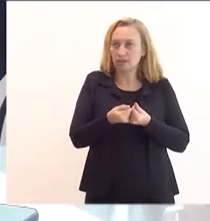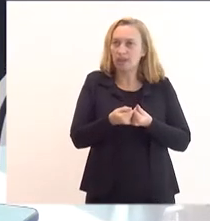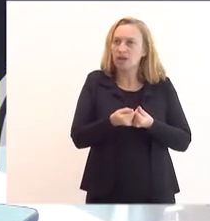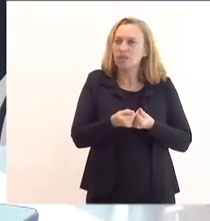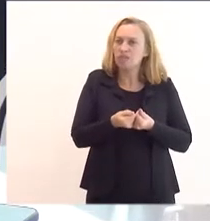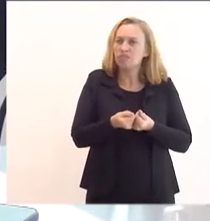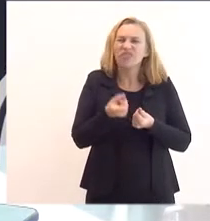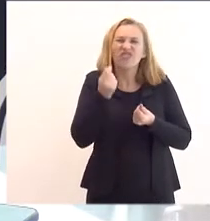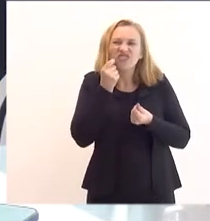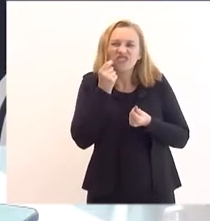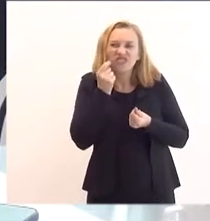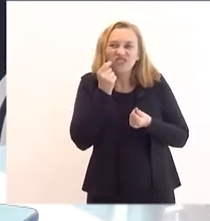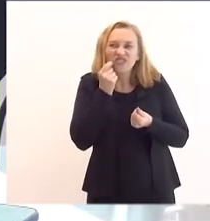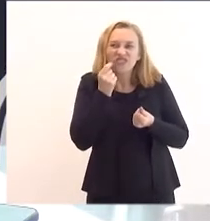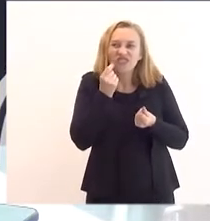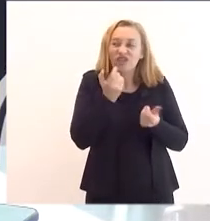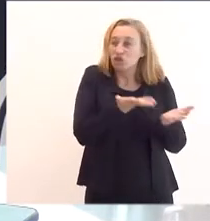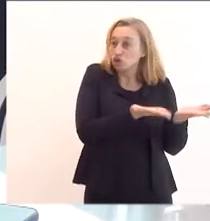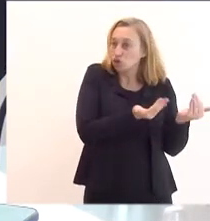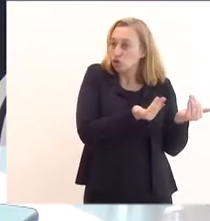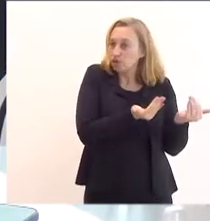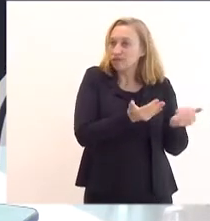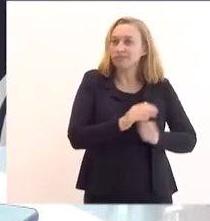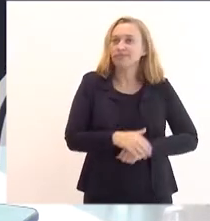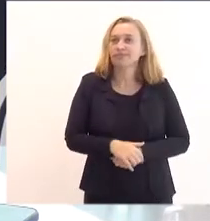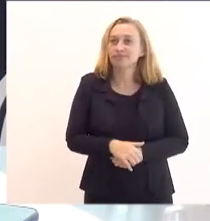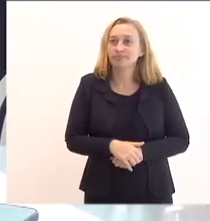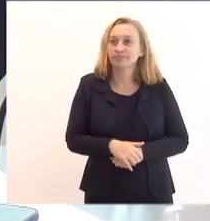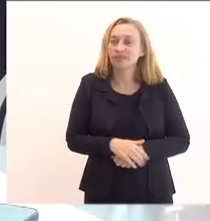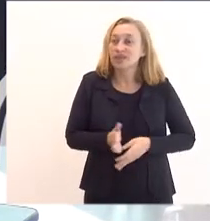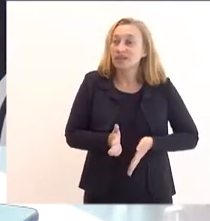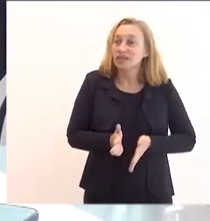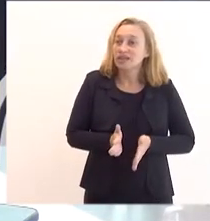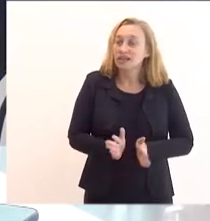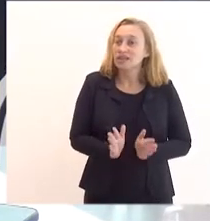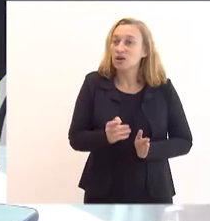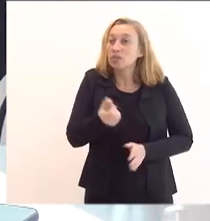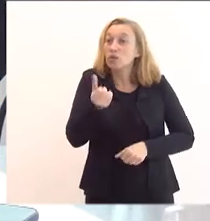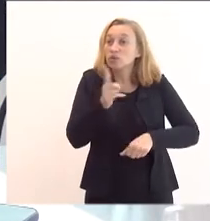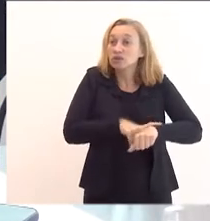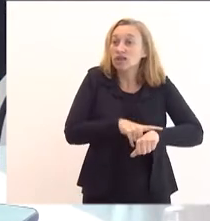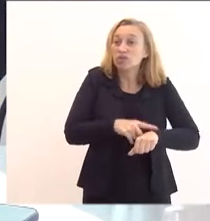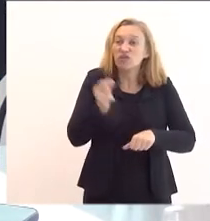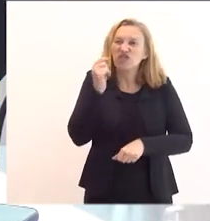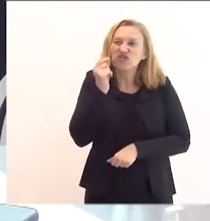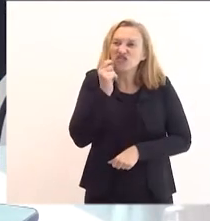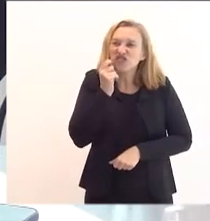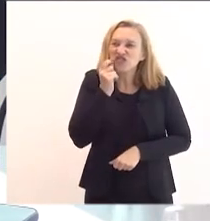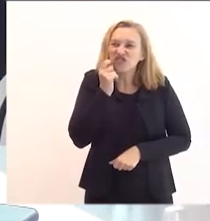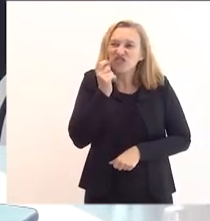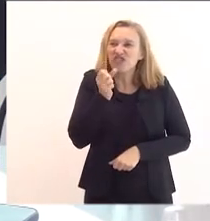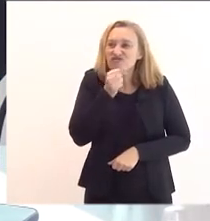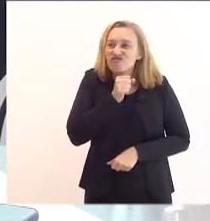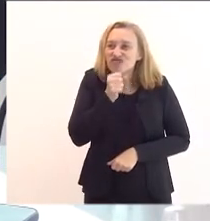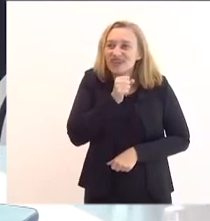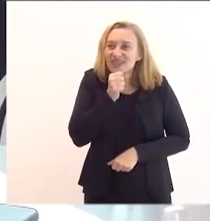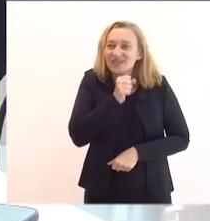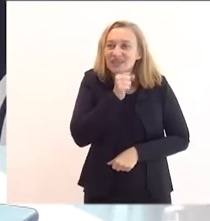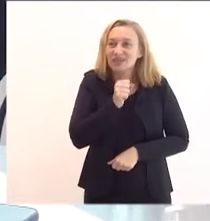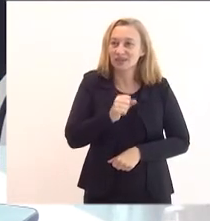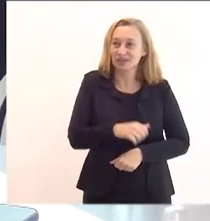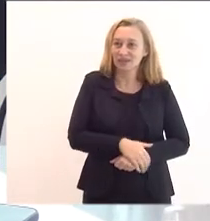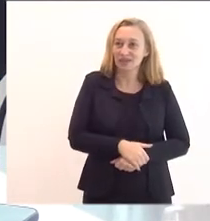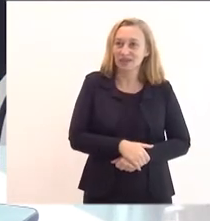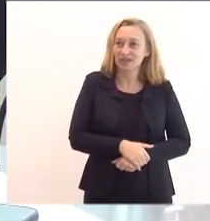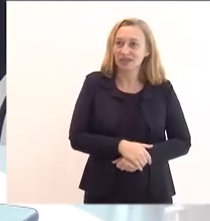Um rato jovem, nascido há pouco, e um rato velho. Então, foi